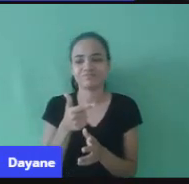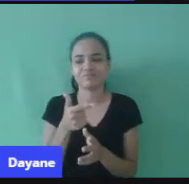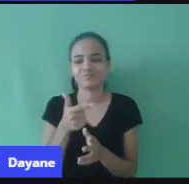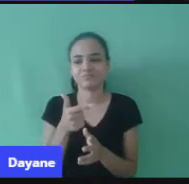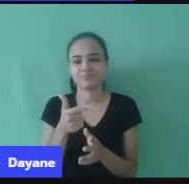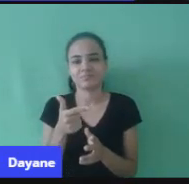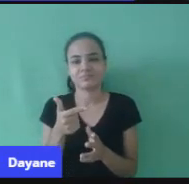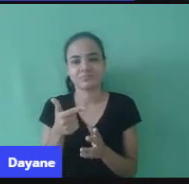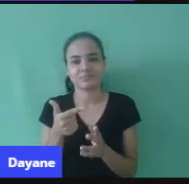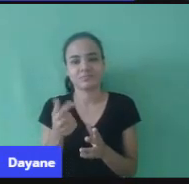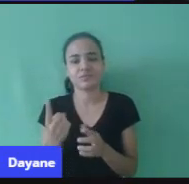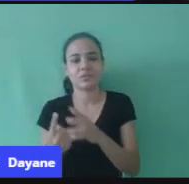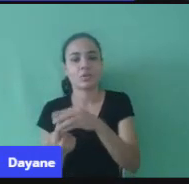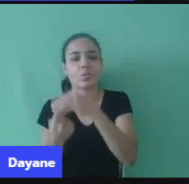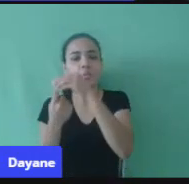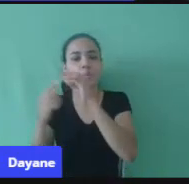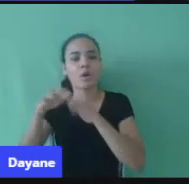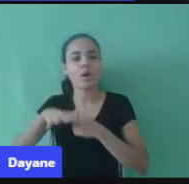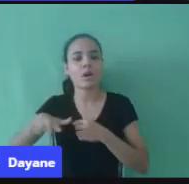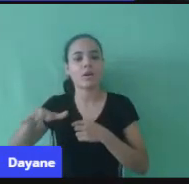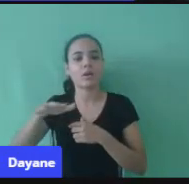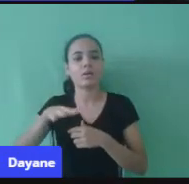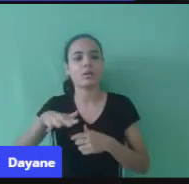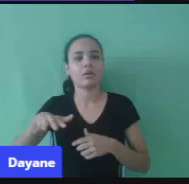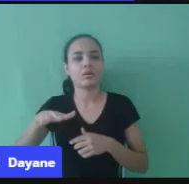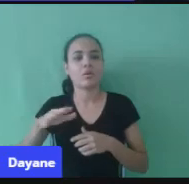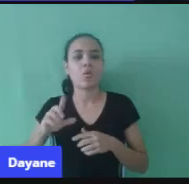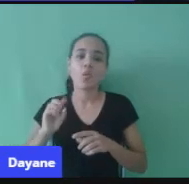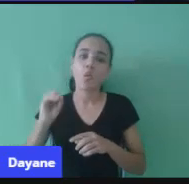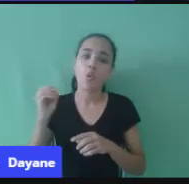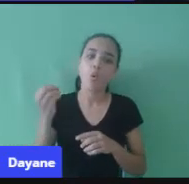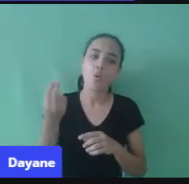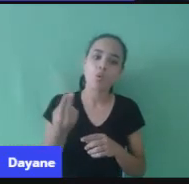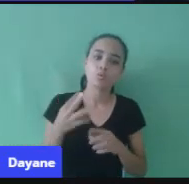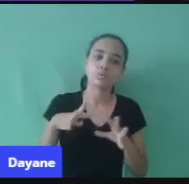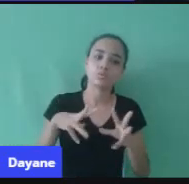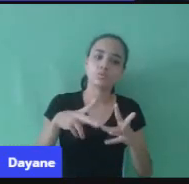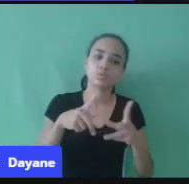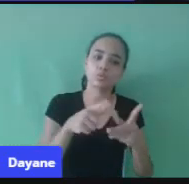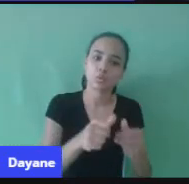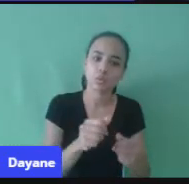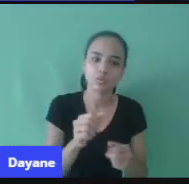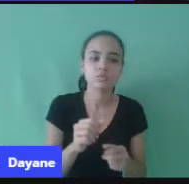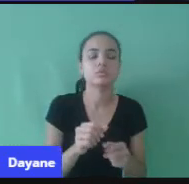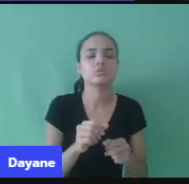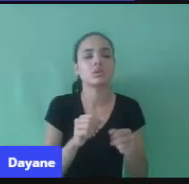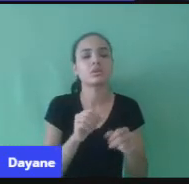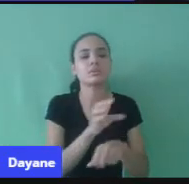todas essas, nesse momento, corroboram para que a gente pense essa educação híbrida.